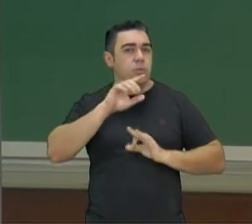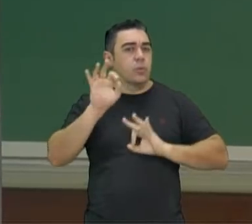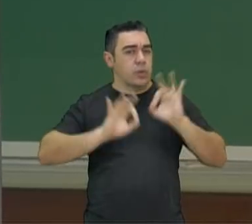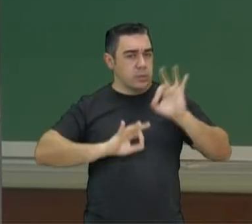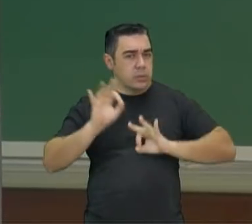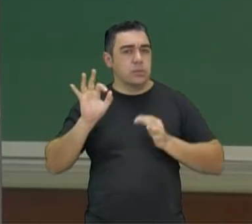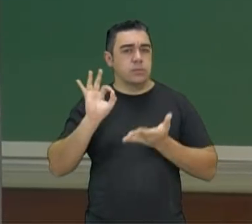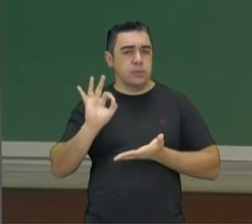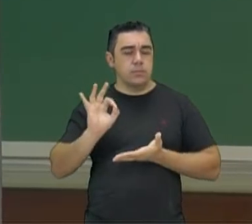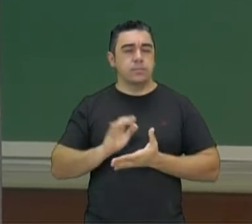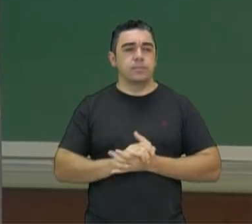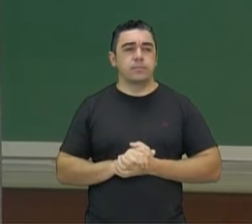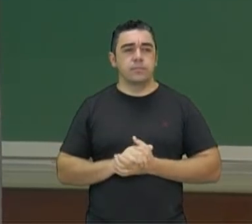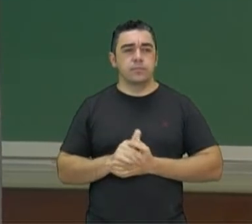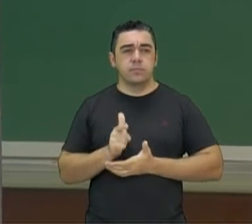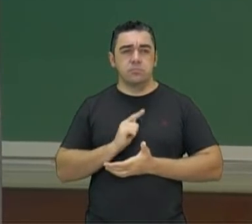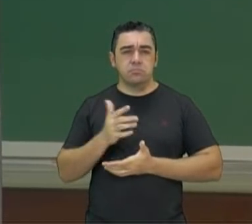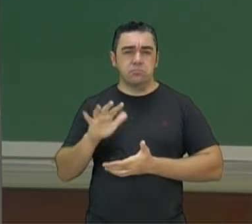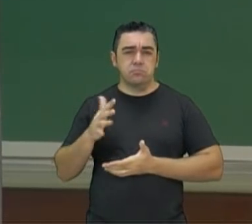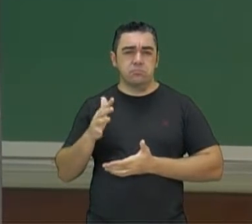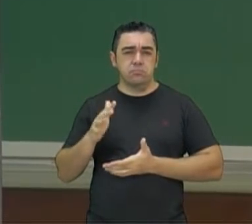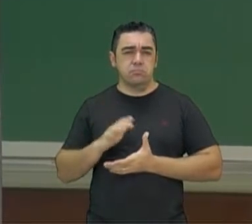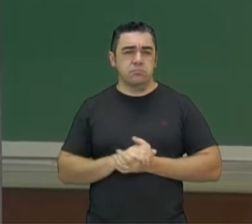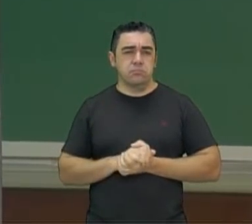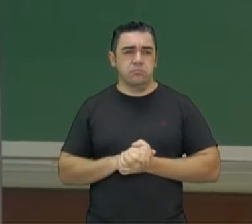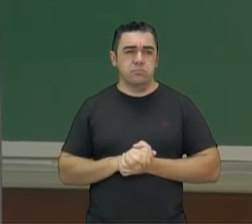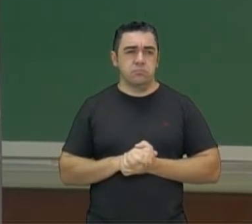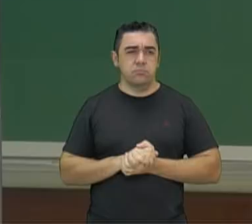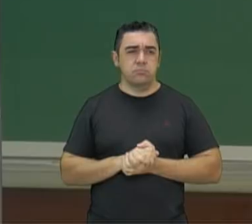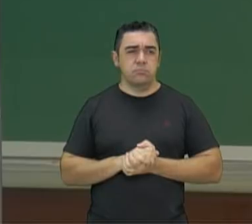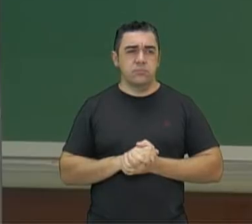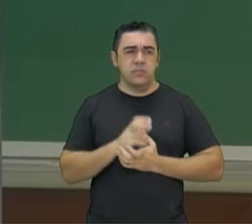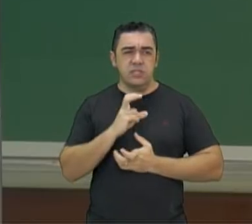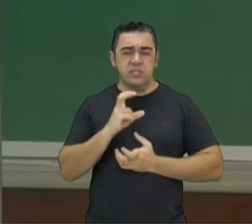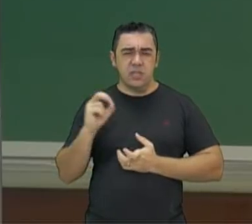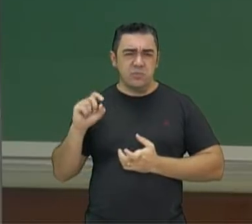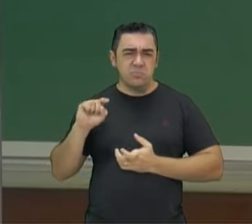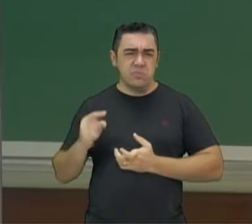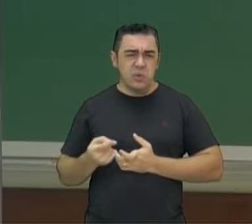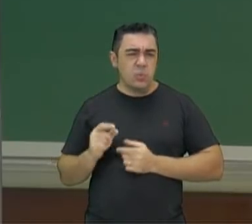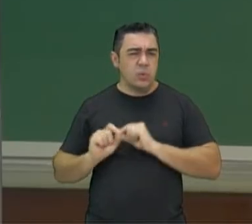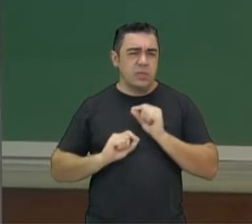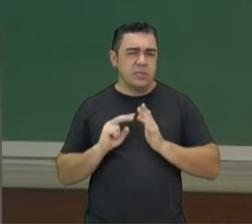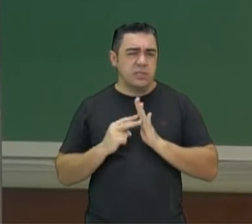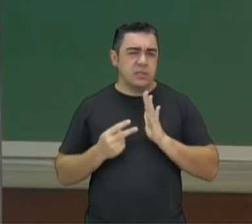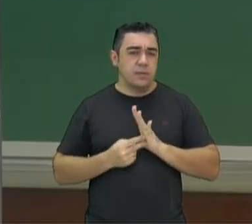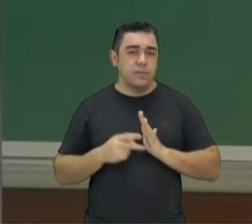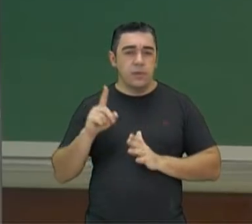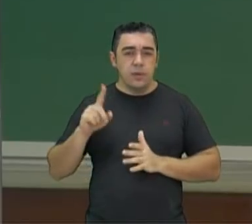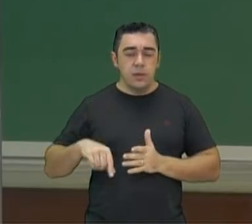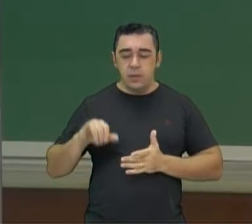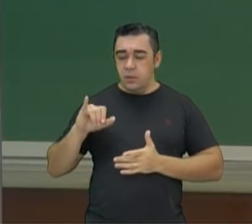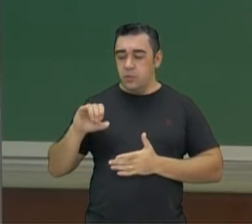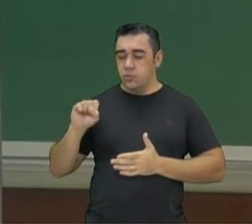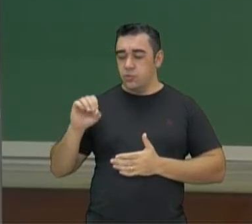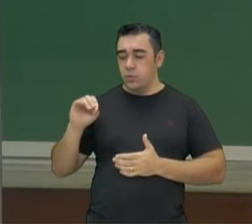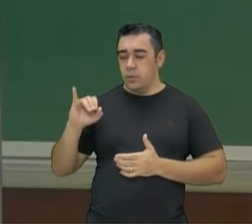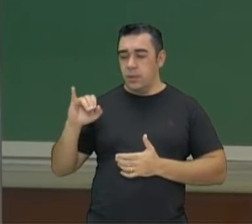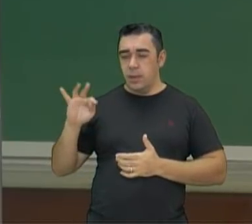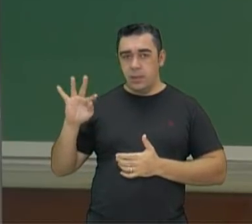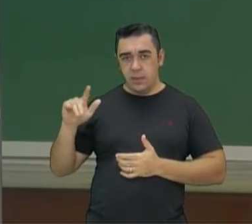Pô, professor, estou vendo aqui que tem uns 500 mil, o que é isso? Isso aí são isoietas que